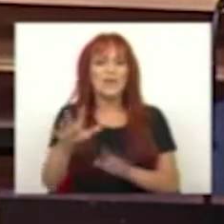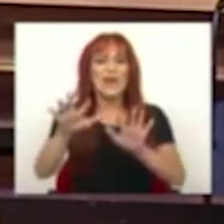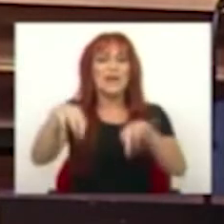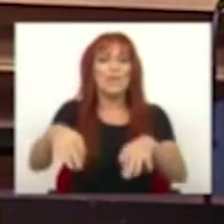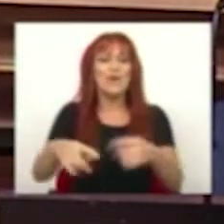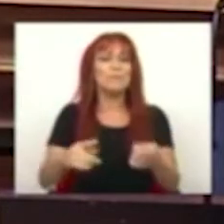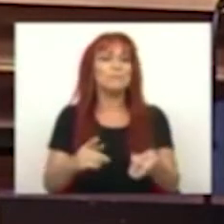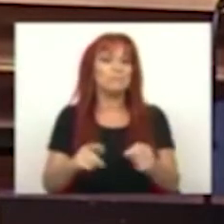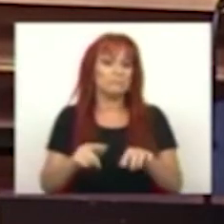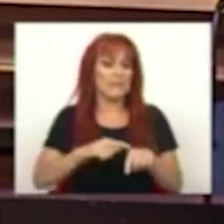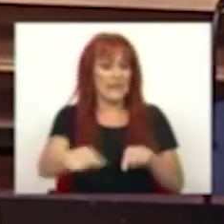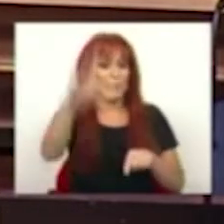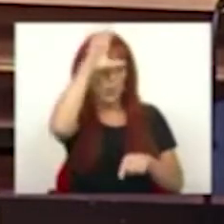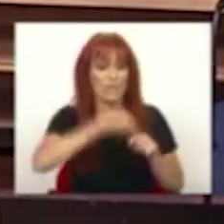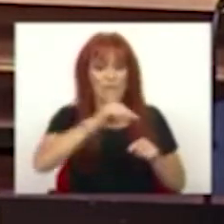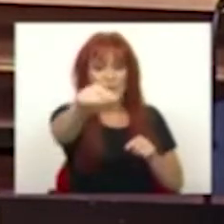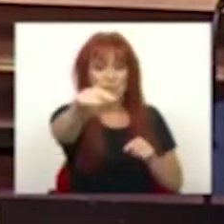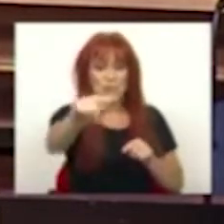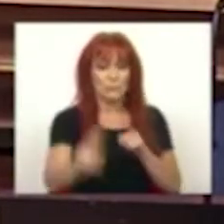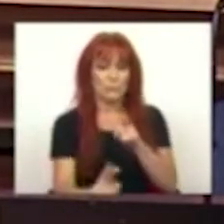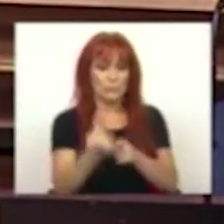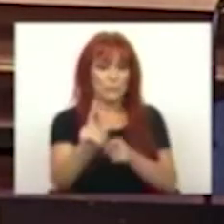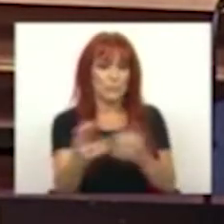final desta